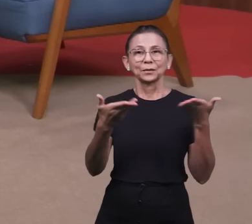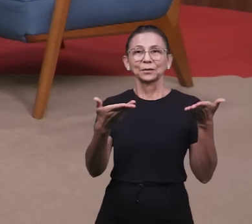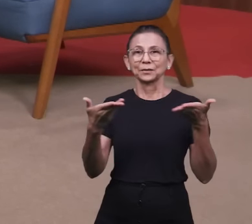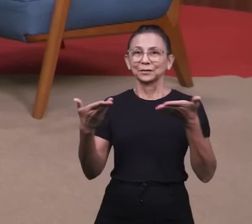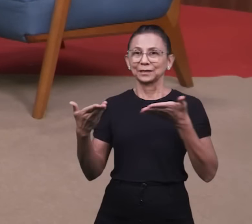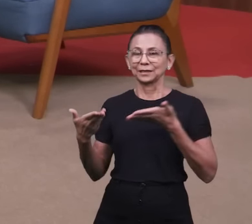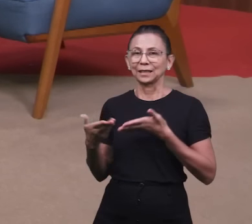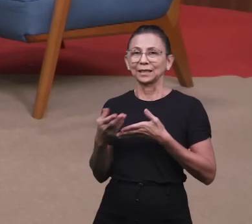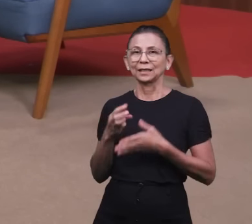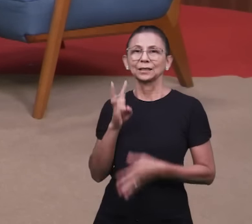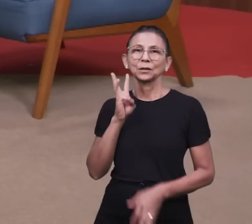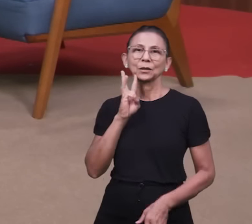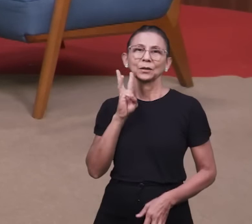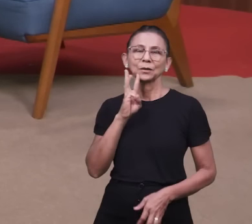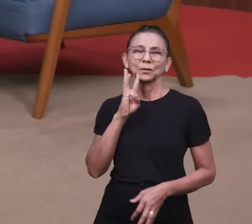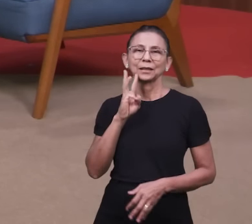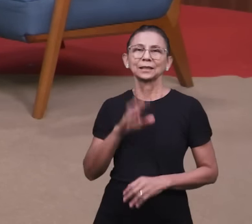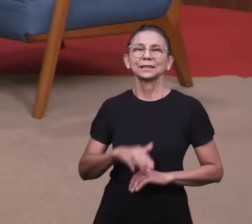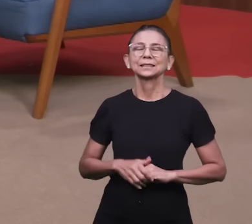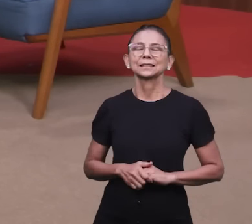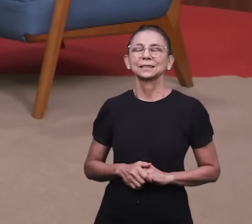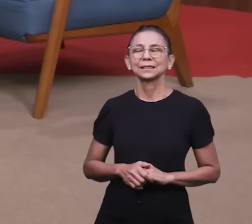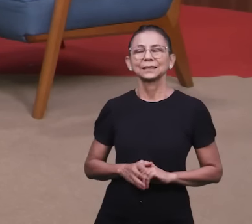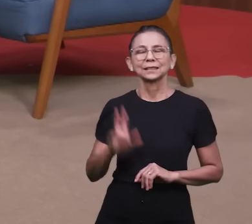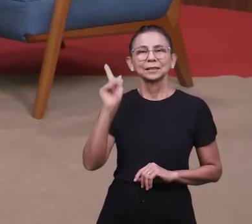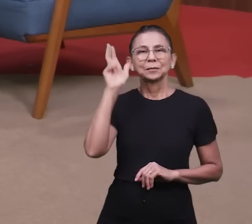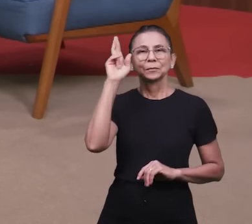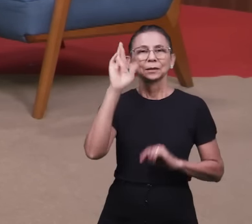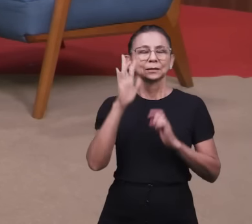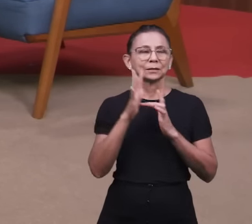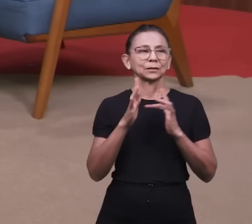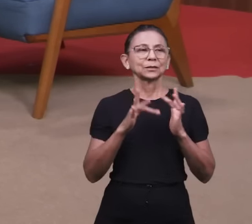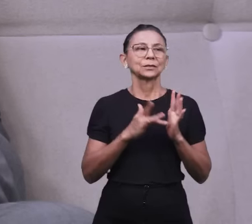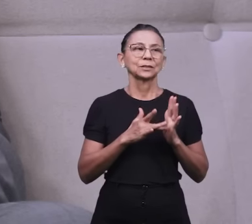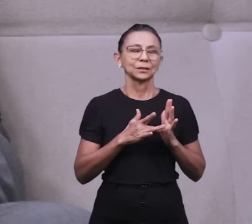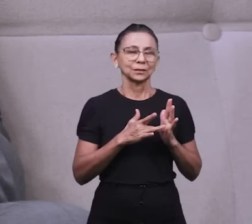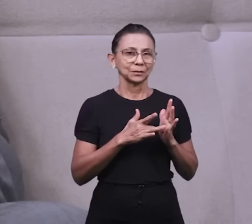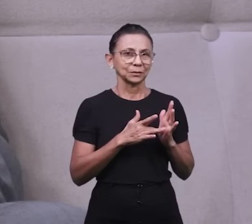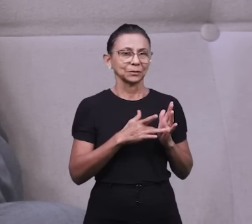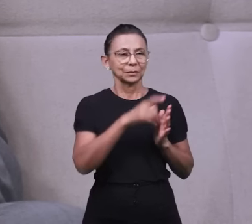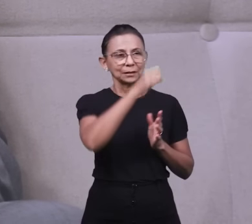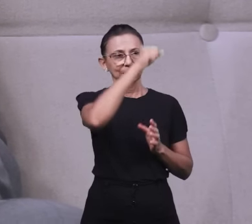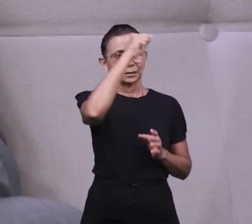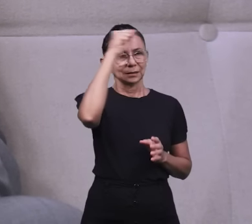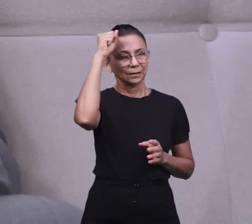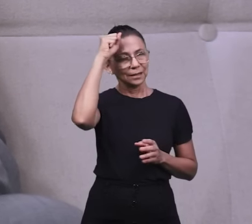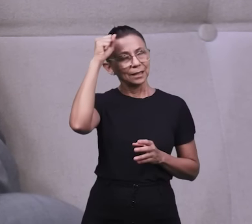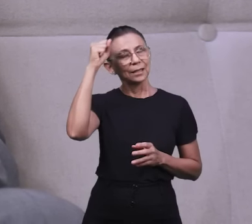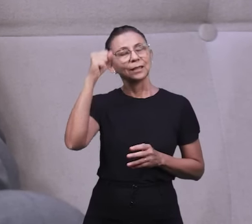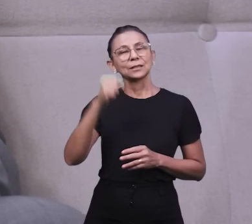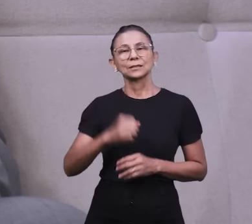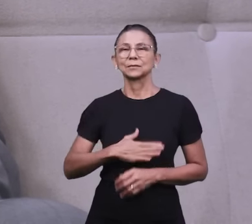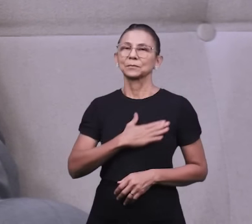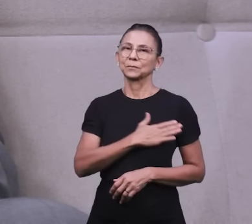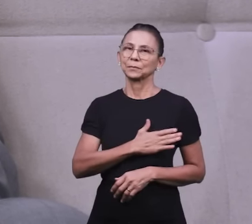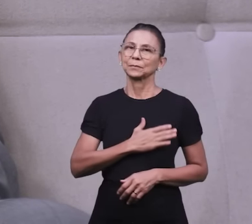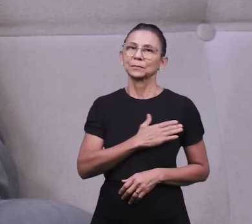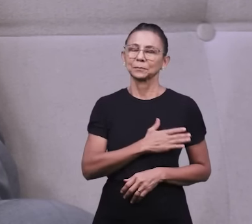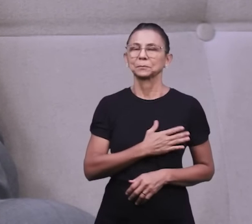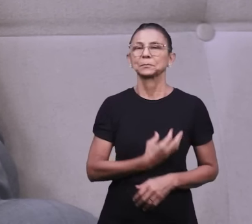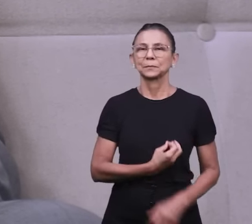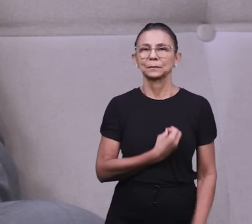rosete está conosco aqui o Wallace seja bem-vindo ao programa paz do Senhor A paz do Senhor Josias a paz do Senhor Sérgio é sempre o prazer né